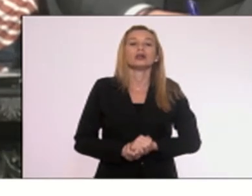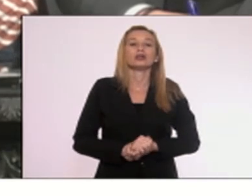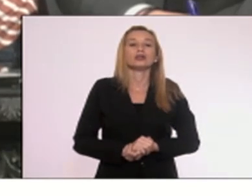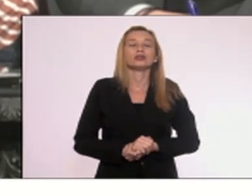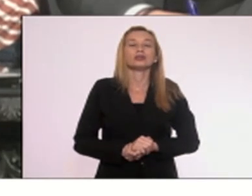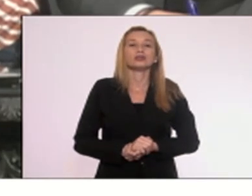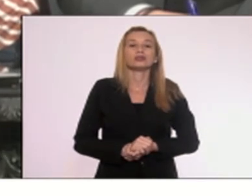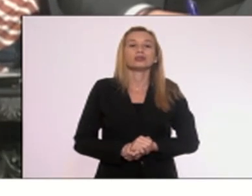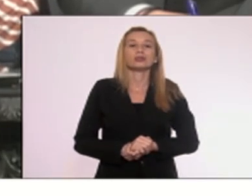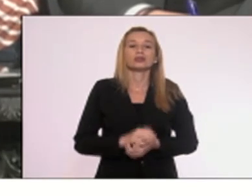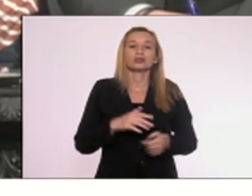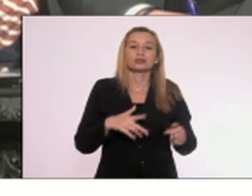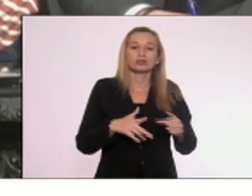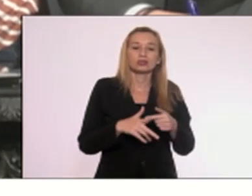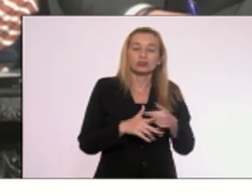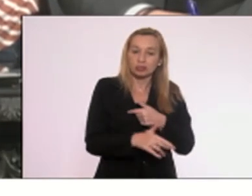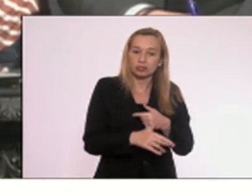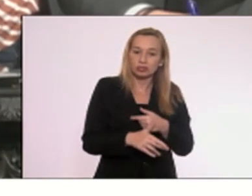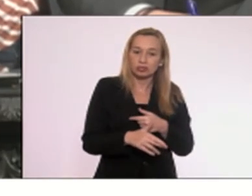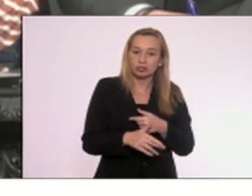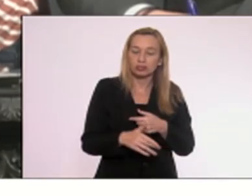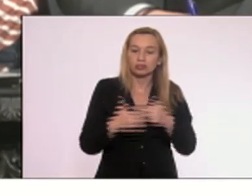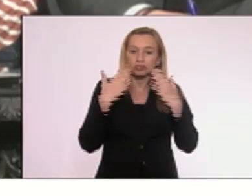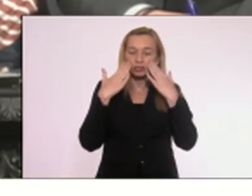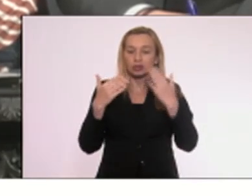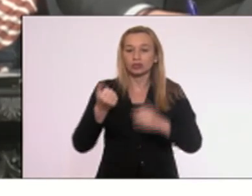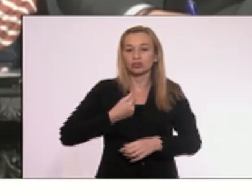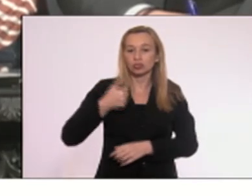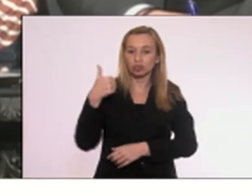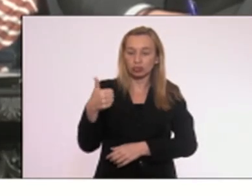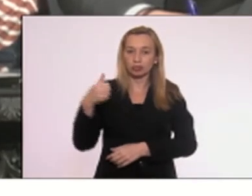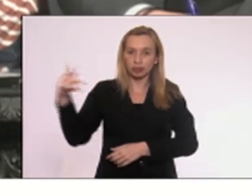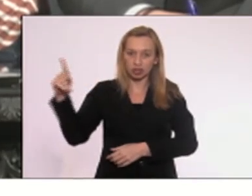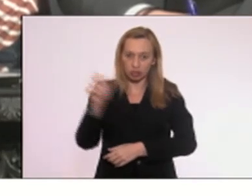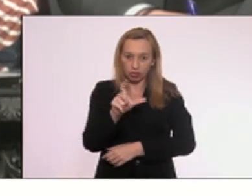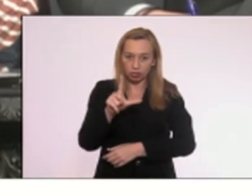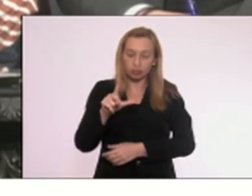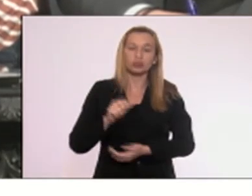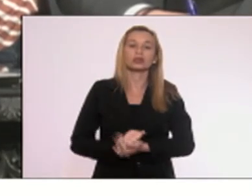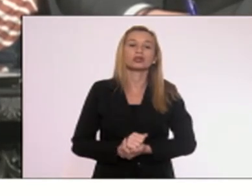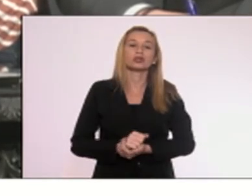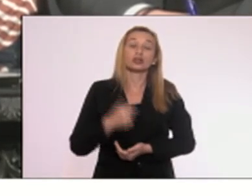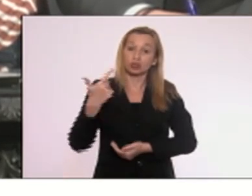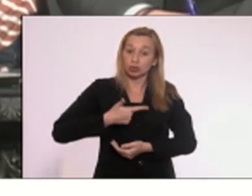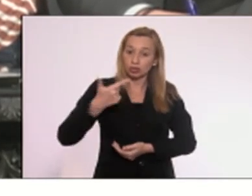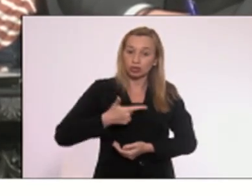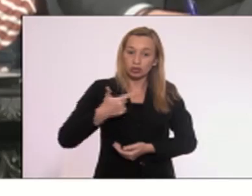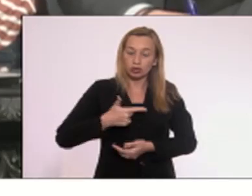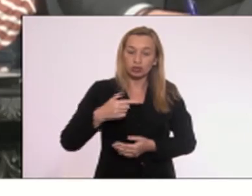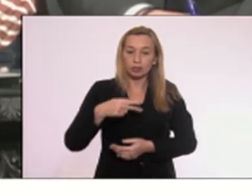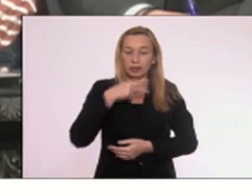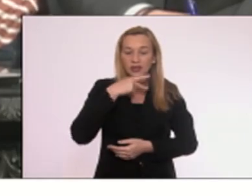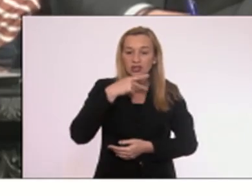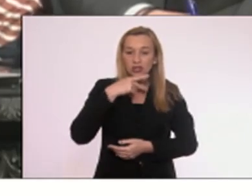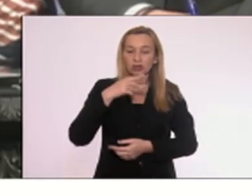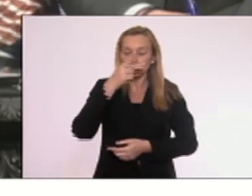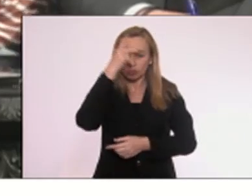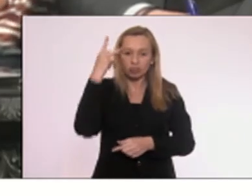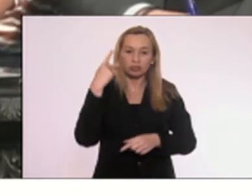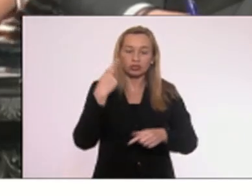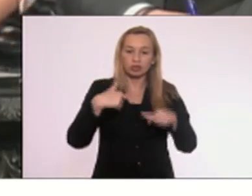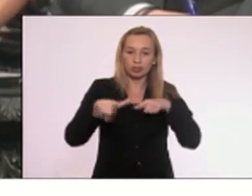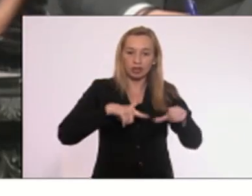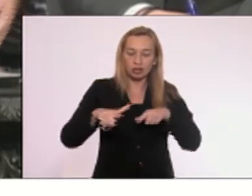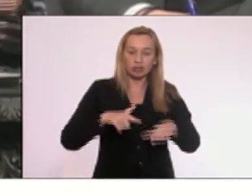Então, estão prejudicados os destaques: 1, da bancada do PSOL, 2, da bancada do Partido dos Trabalhadores.